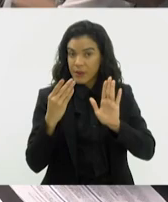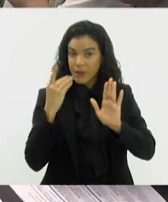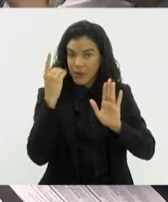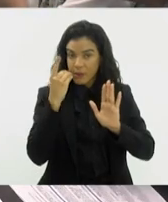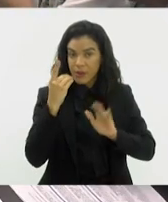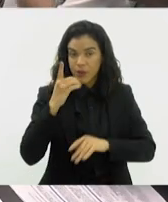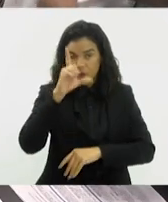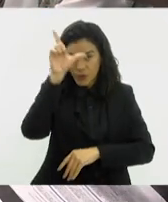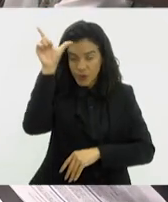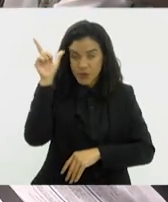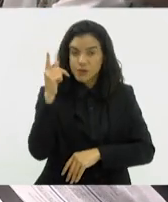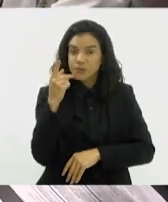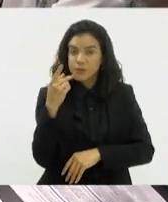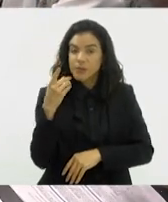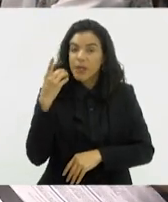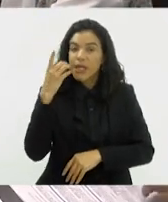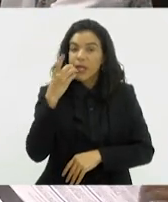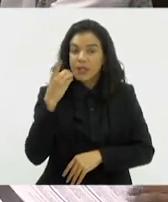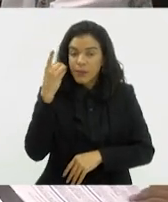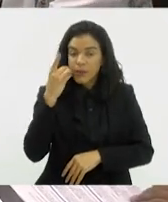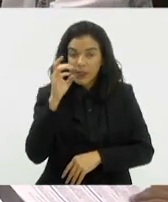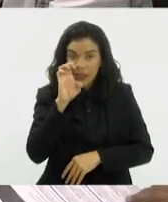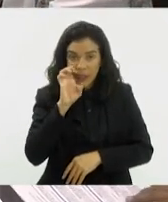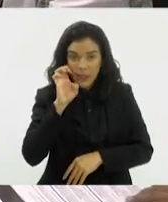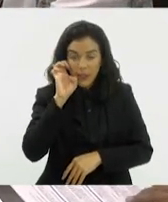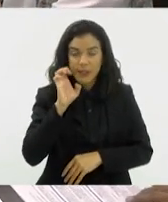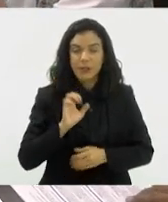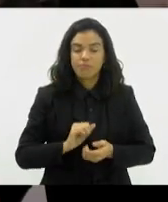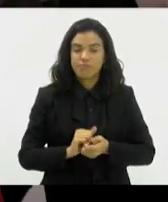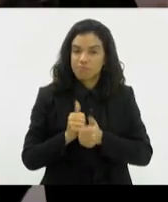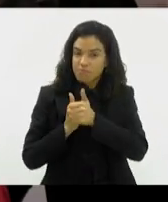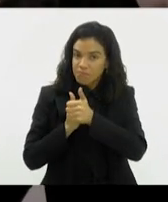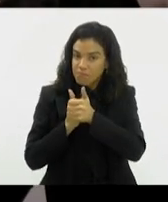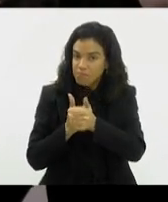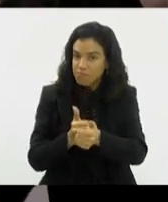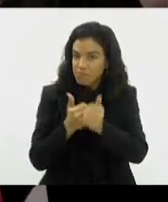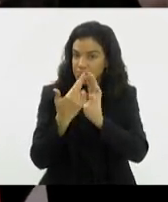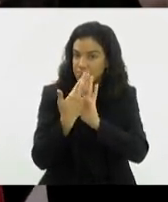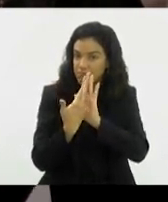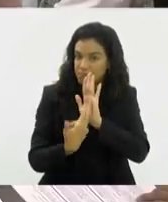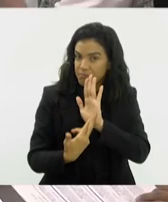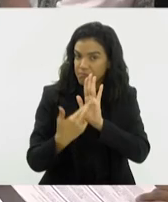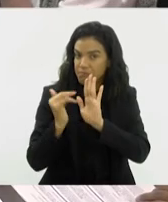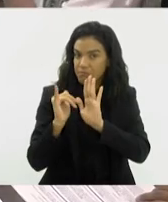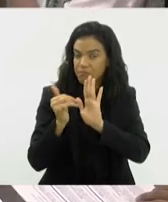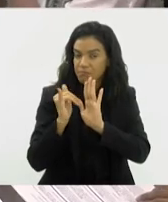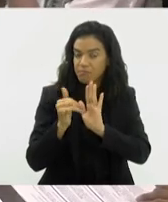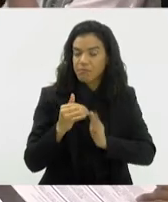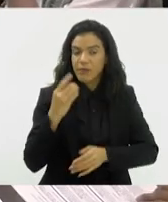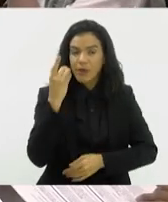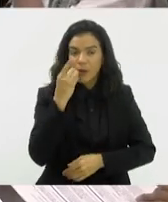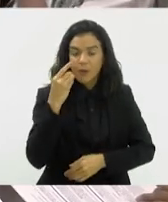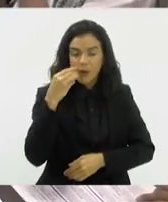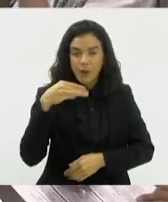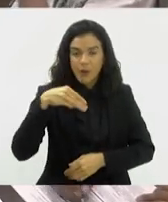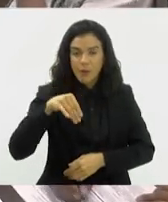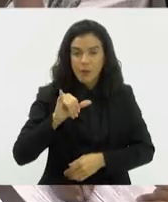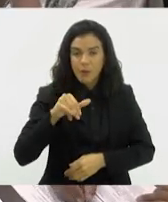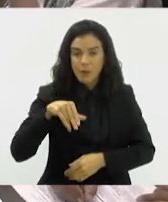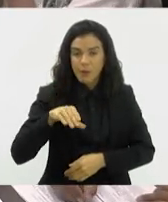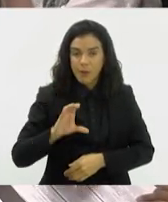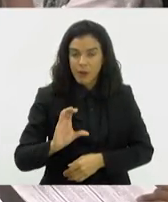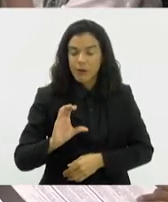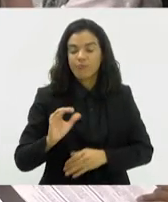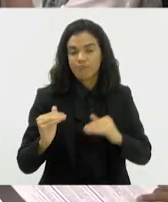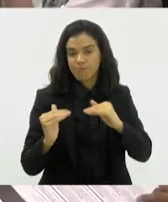Paulo. Deputada Élica Takemoto. Acompanho o relator, presidente. Deputado Carlos Mink. Também.